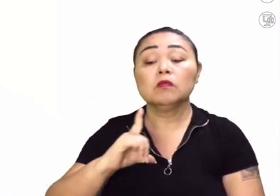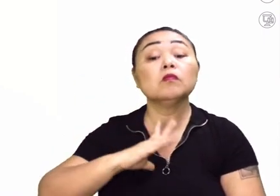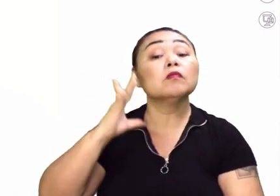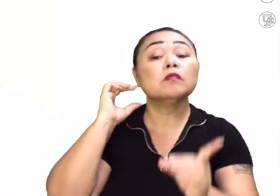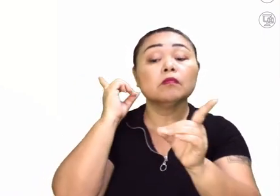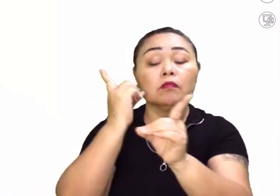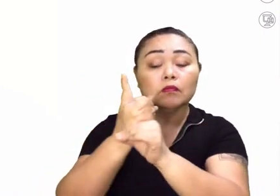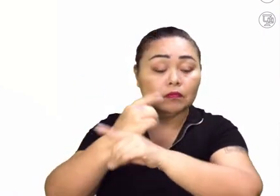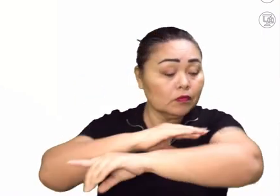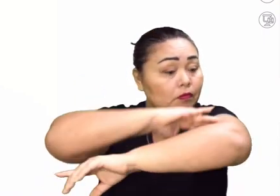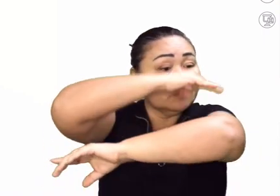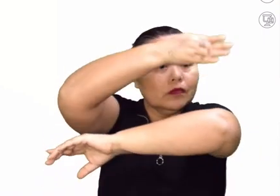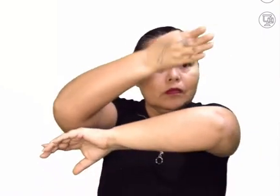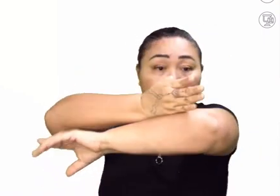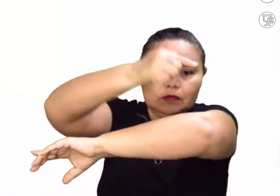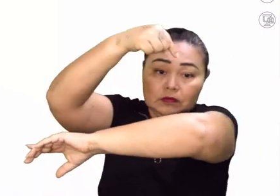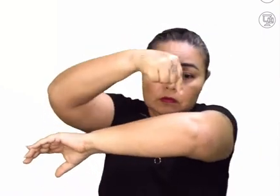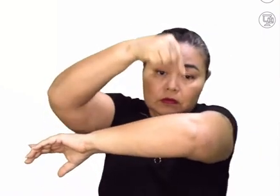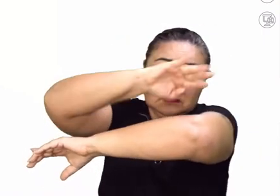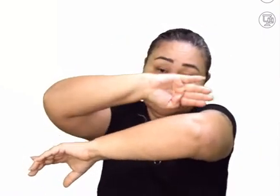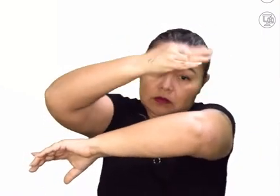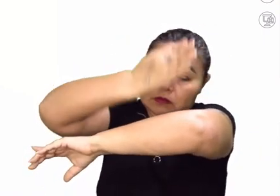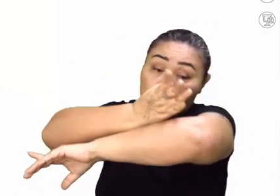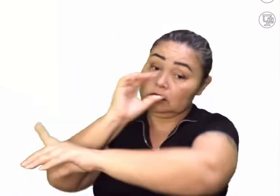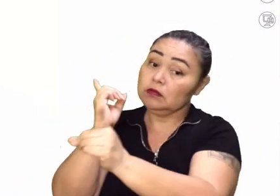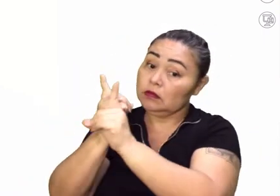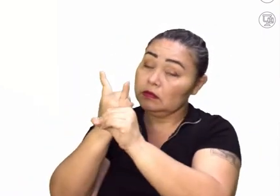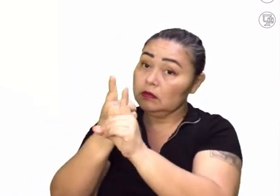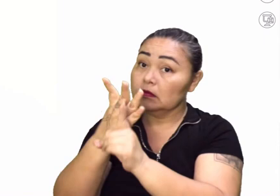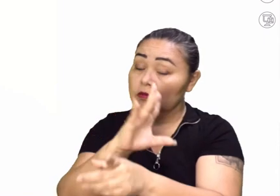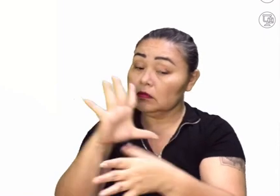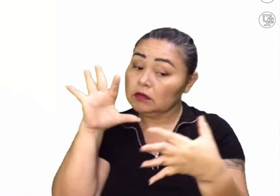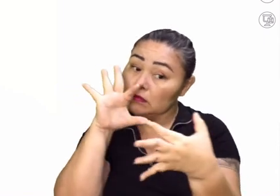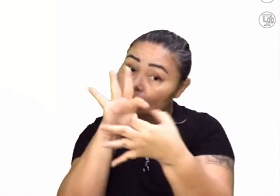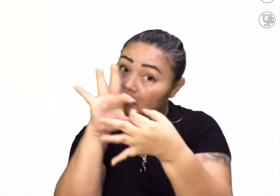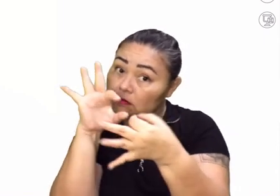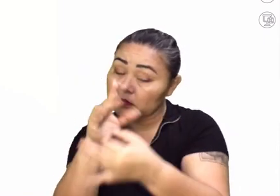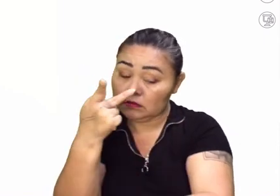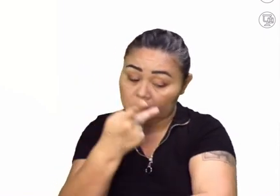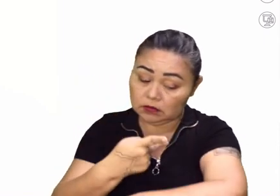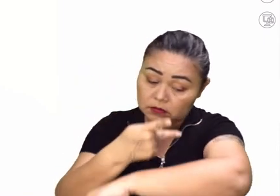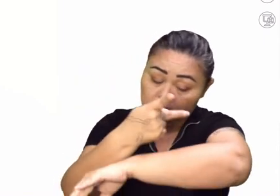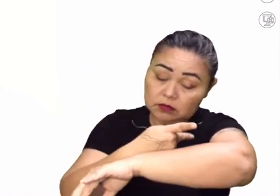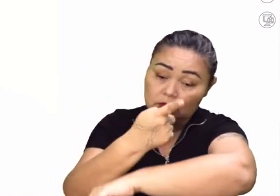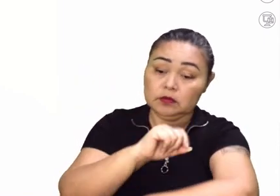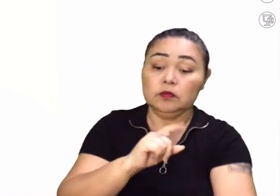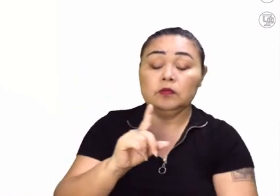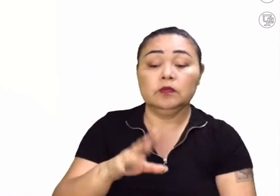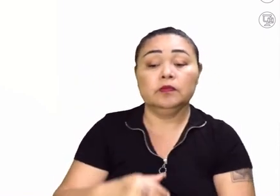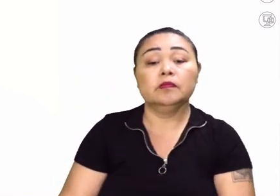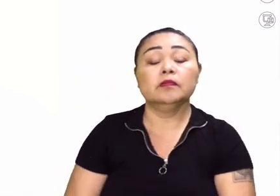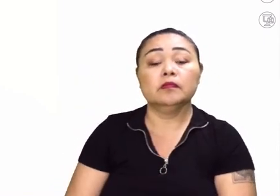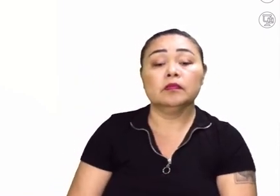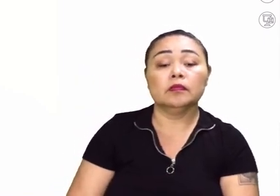nos escudos cristalinos escudos cristalinos Então você tem que associar essas palavras aí galera